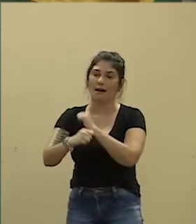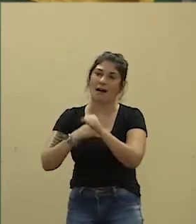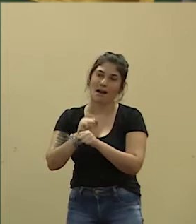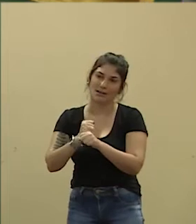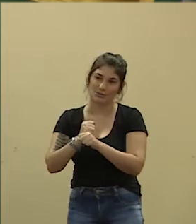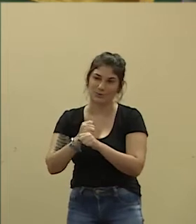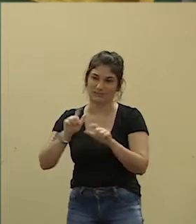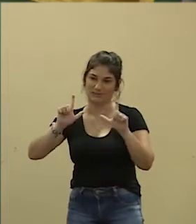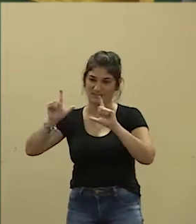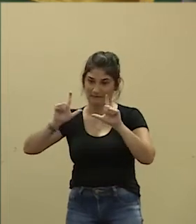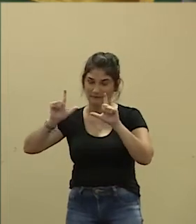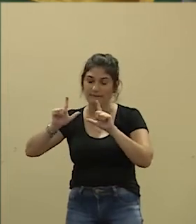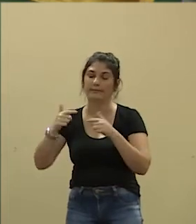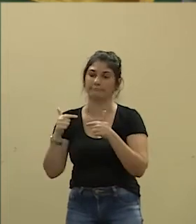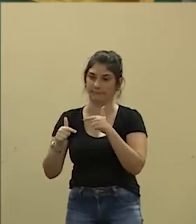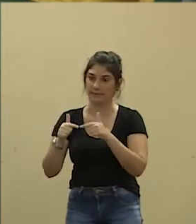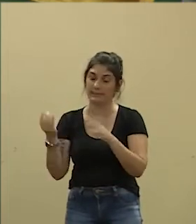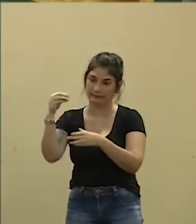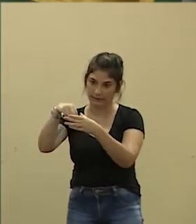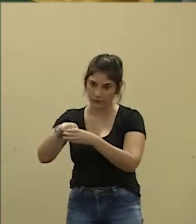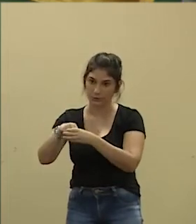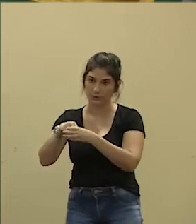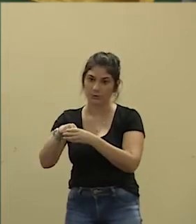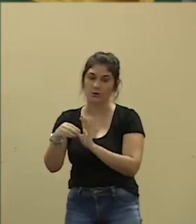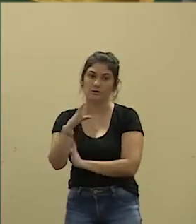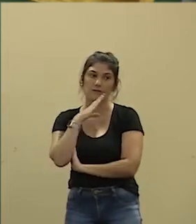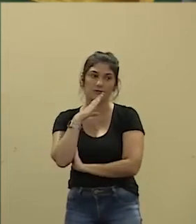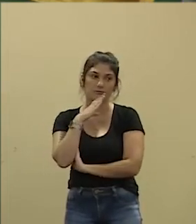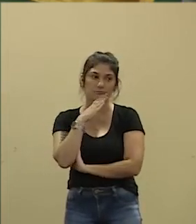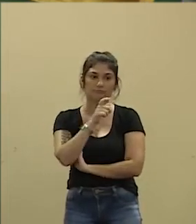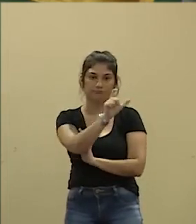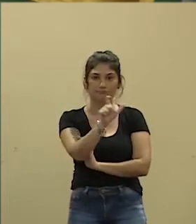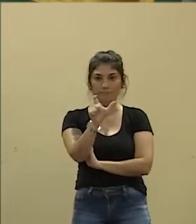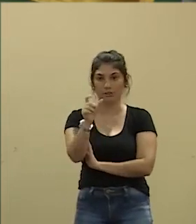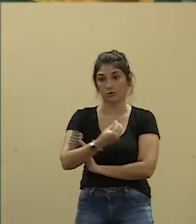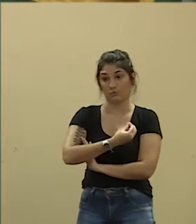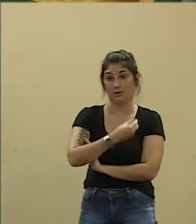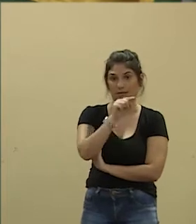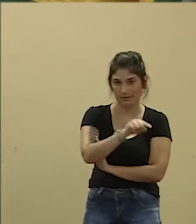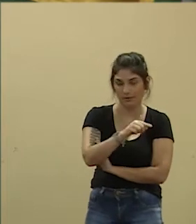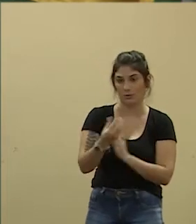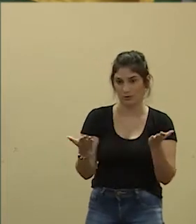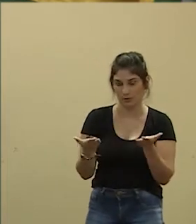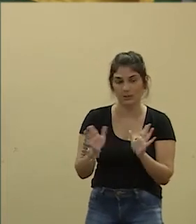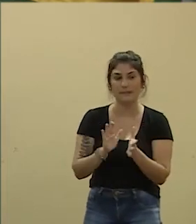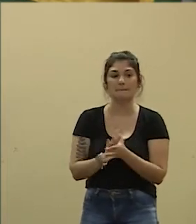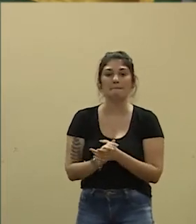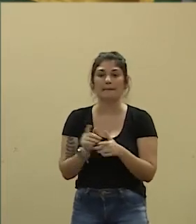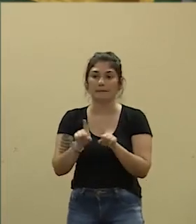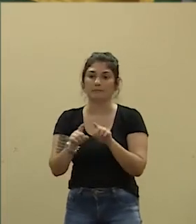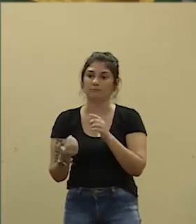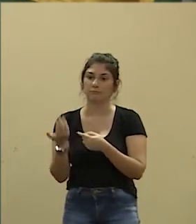inclusive novamente com colegas que estão aqui o luis gustavo thiago trabalhou juntos né fazendo muito vídeo pra tv